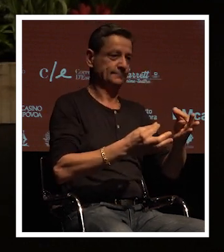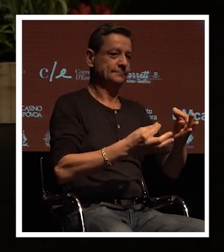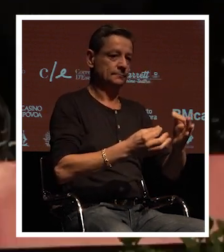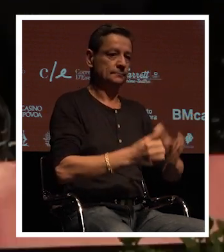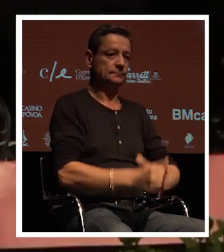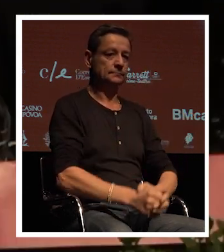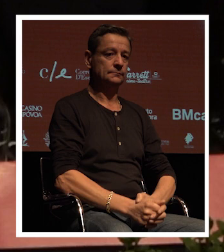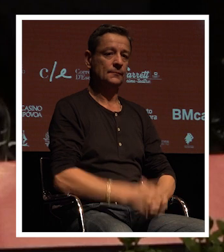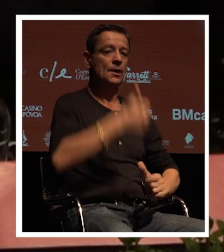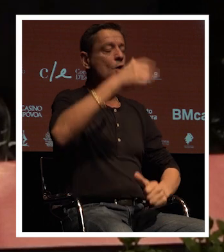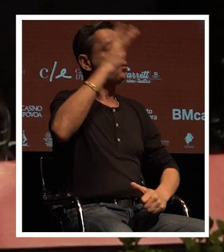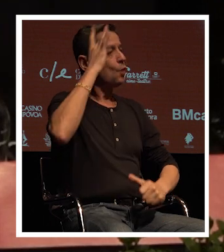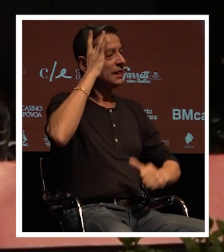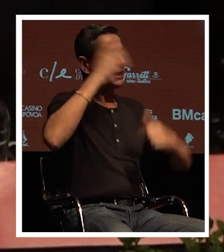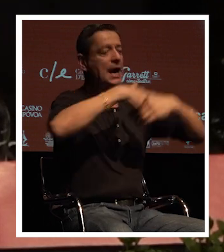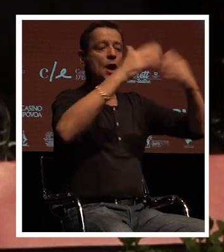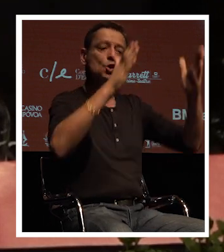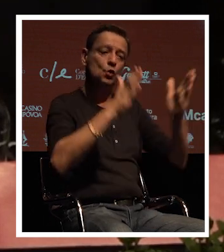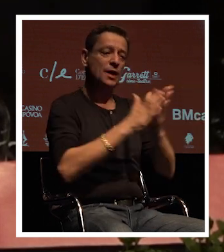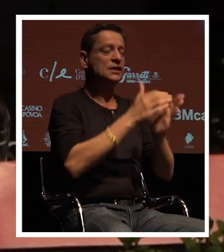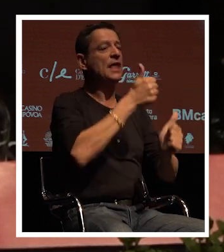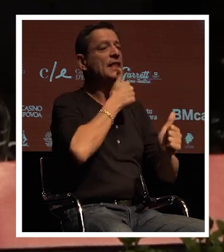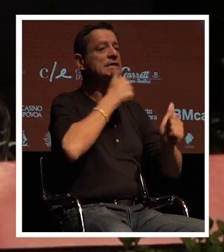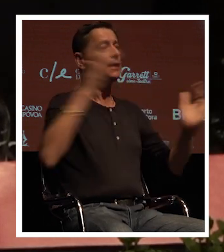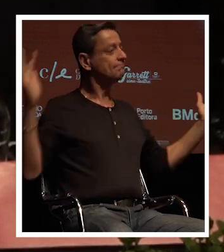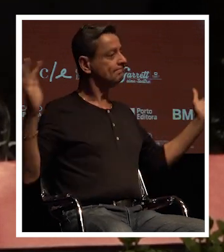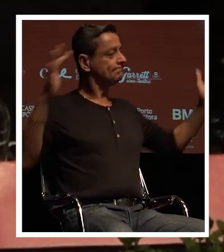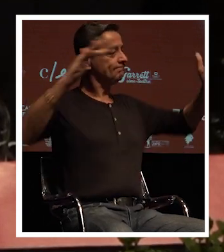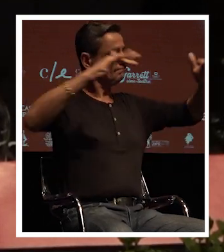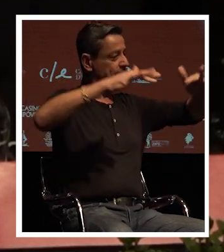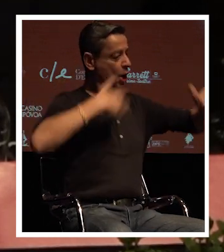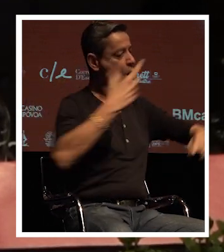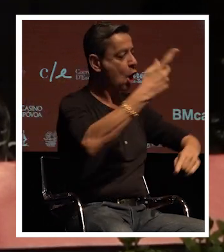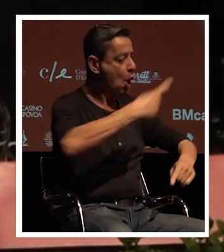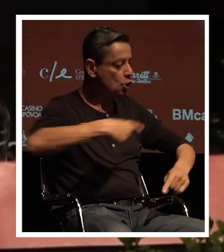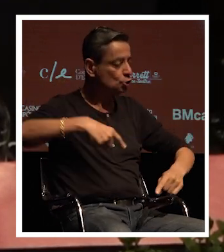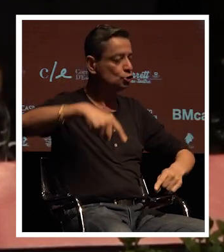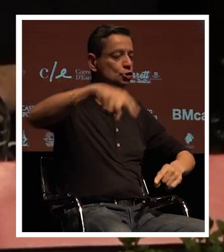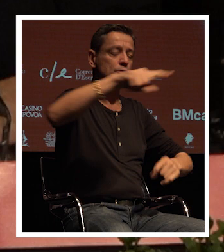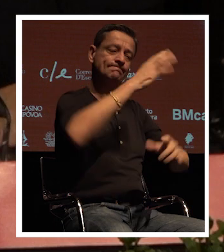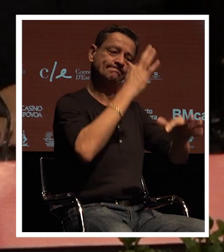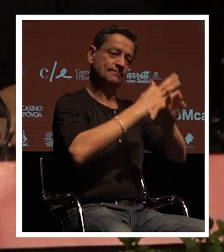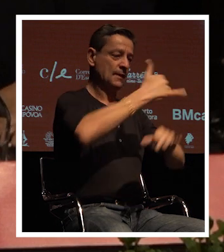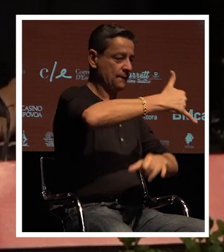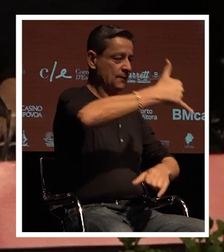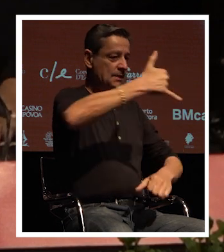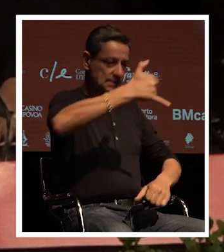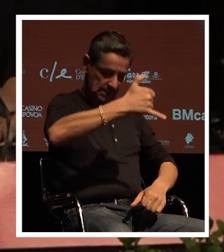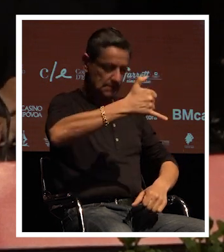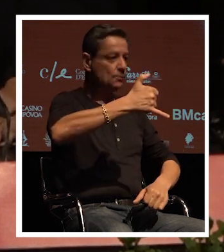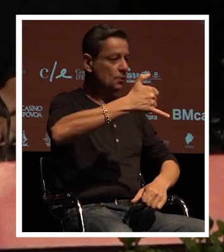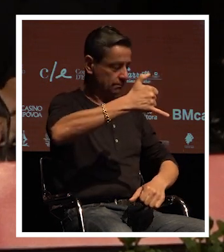hum boa tarde a todos os que decidiram juntar-se a nós eh para celebrar também a 25ª